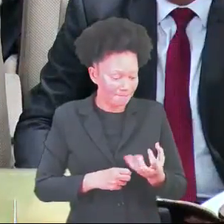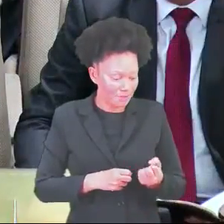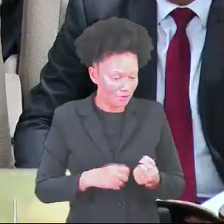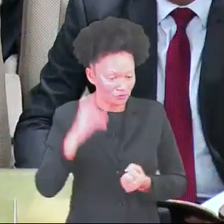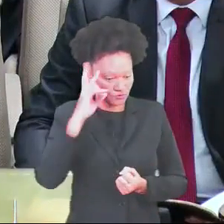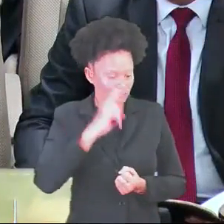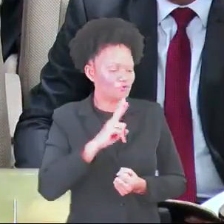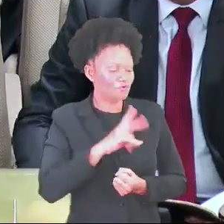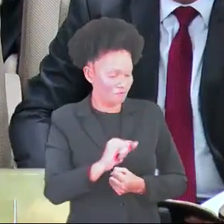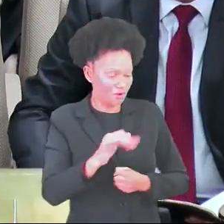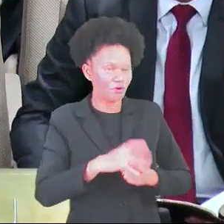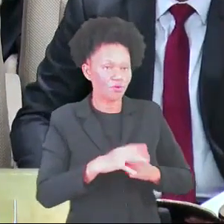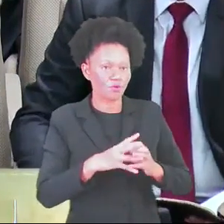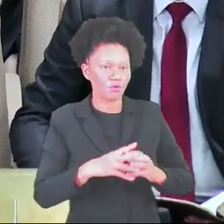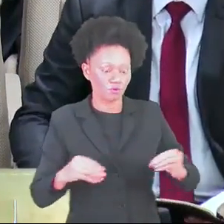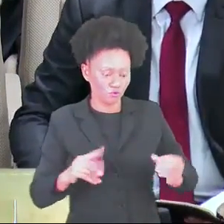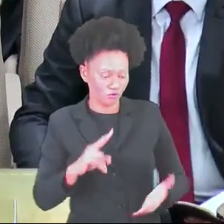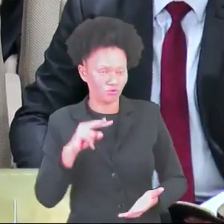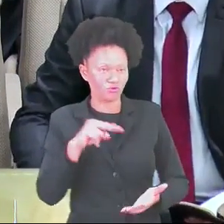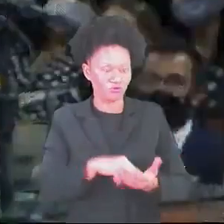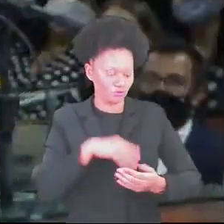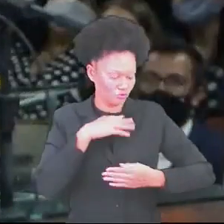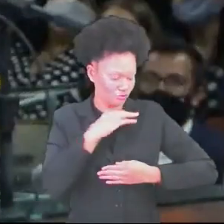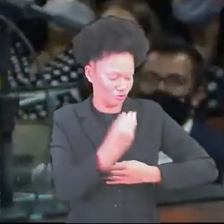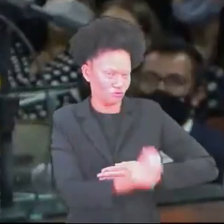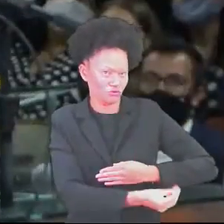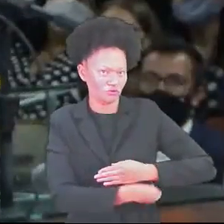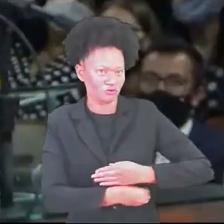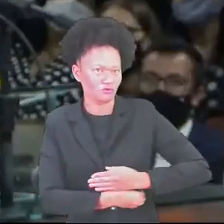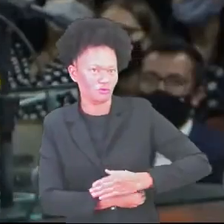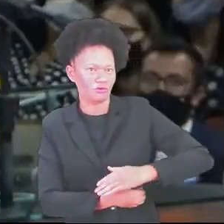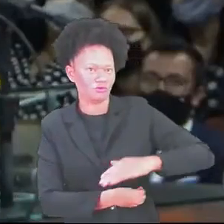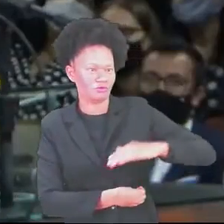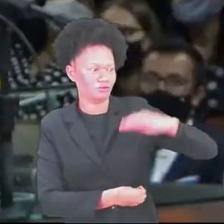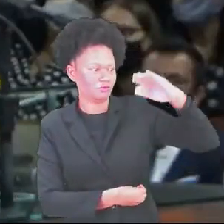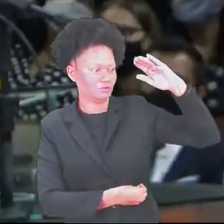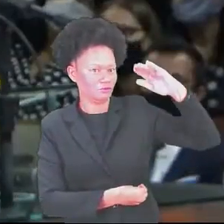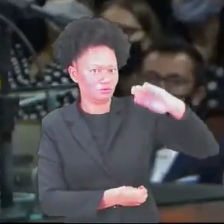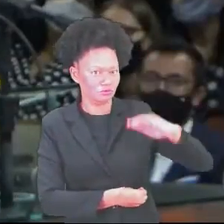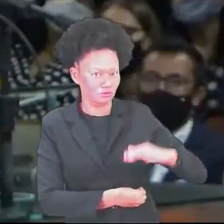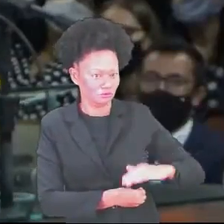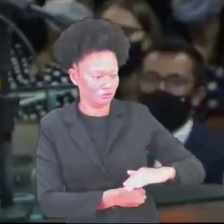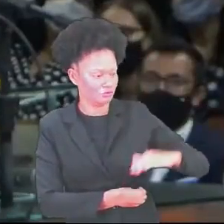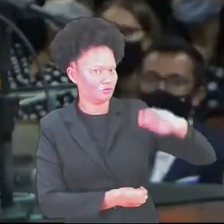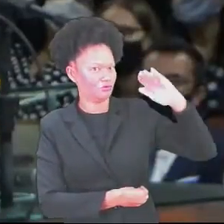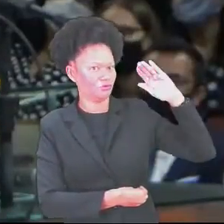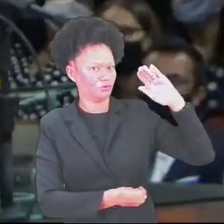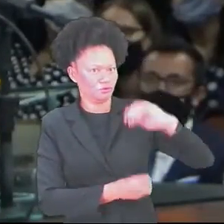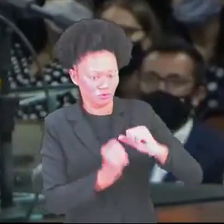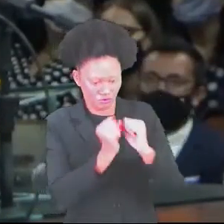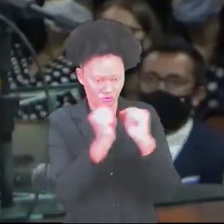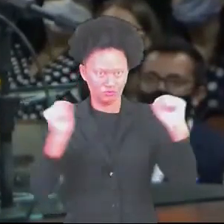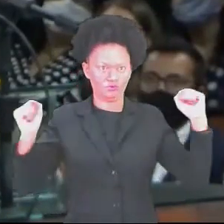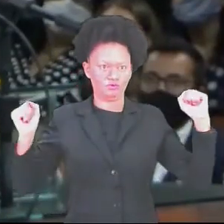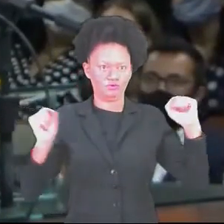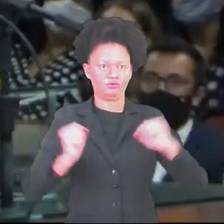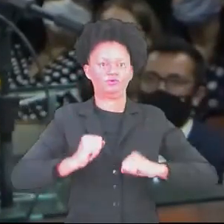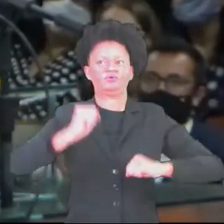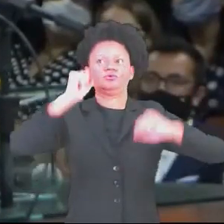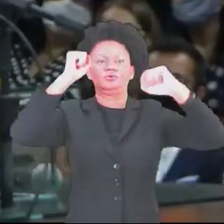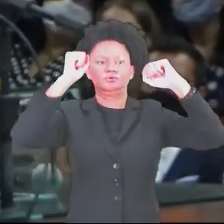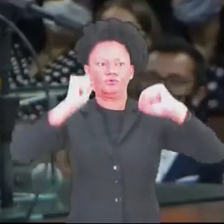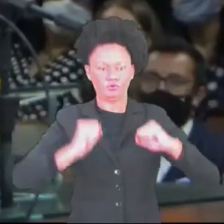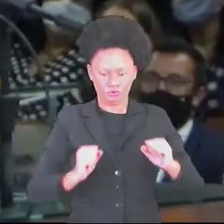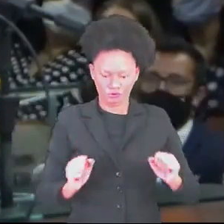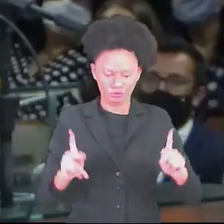curar. Colocou ele de pé, tirou a tipóia, mandou levantar o braço, abaixar o braço, subir o braço, fazer exercício, fazer tudo.